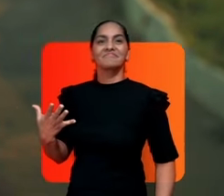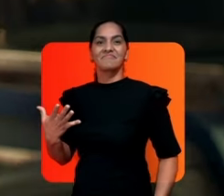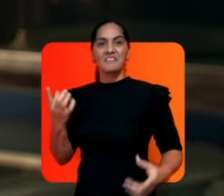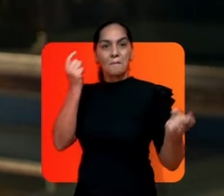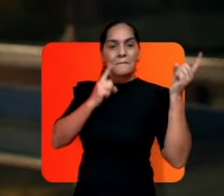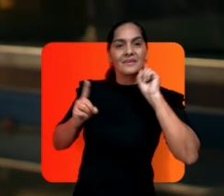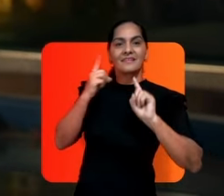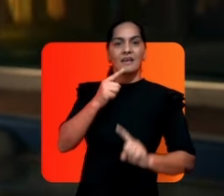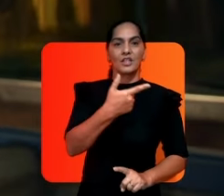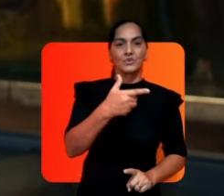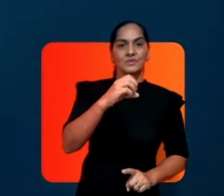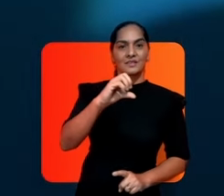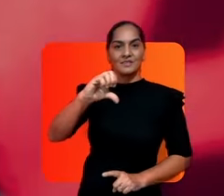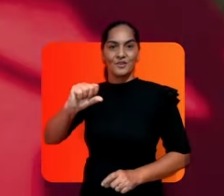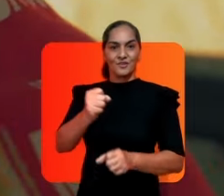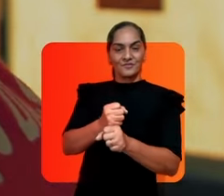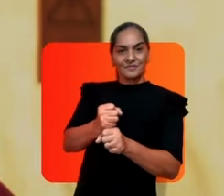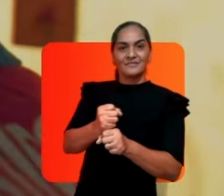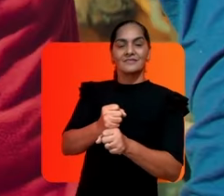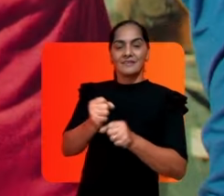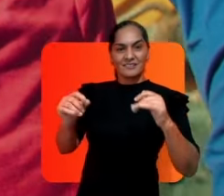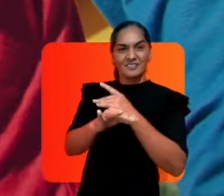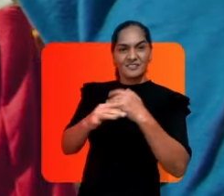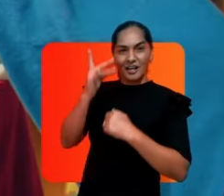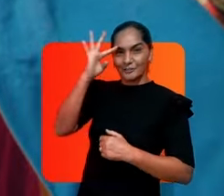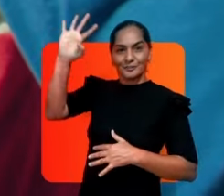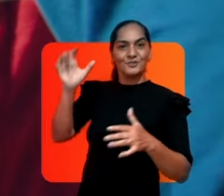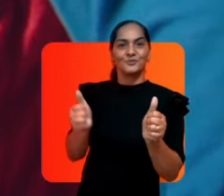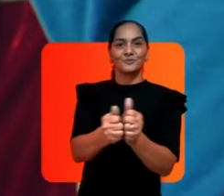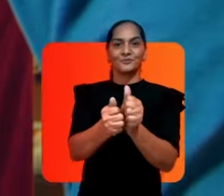Maricá, 209 anos. Cidade que sonha junto.